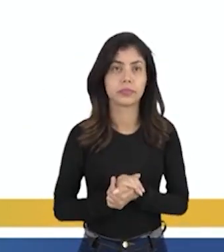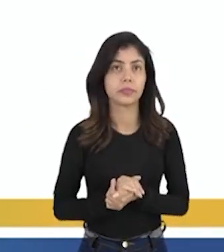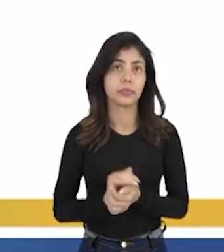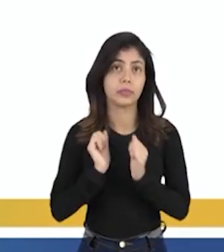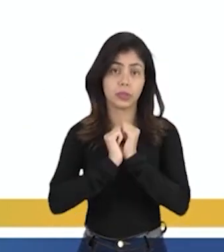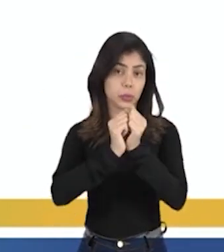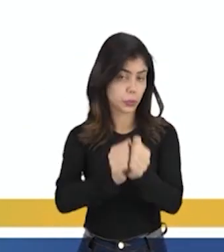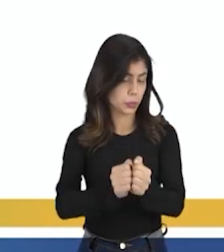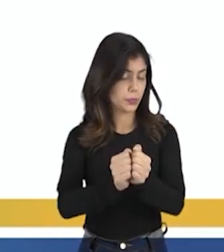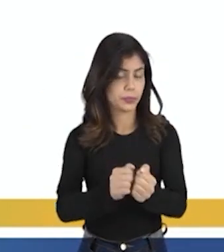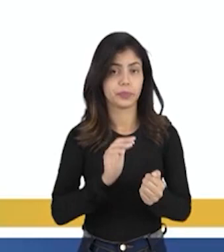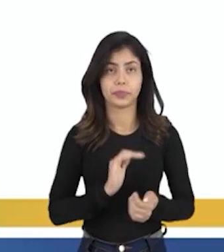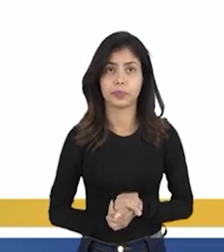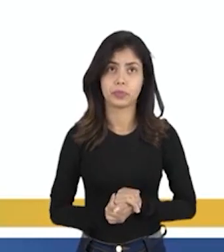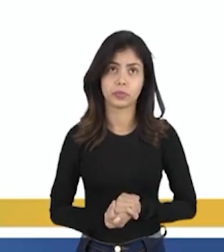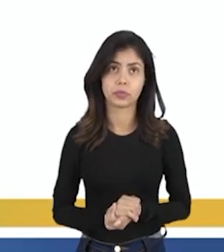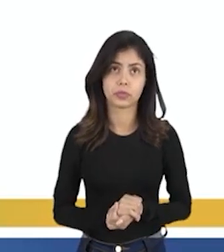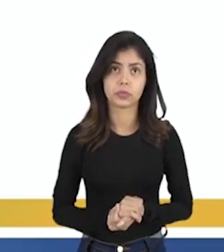né? Juntos.